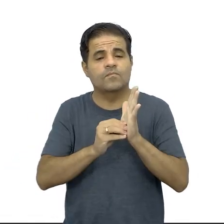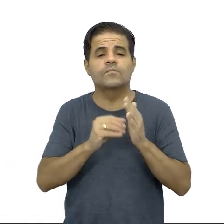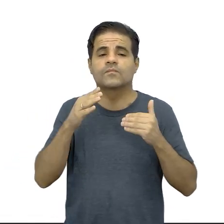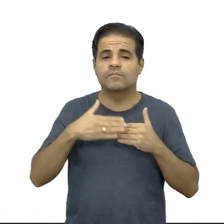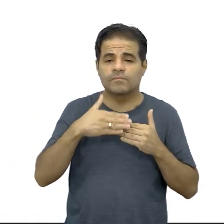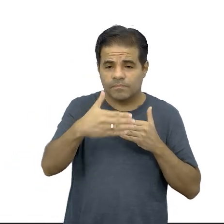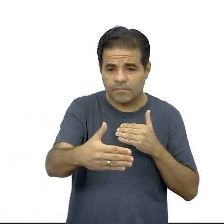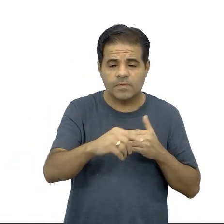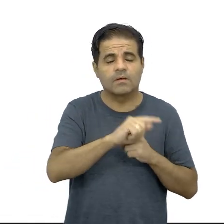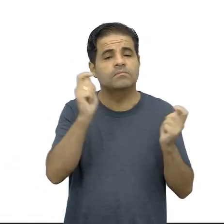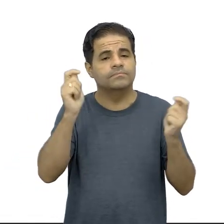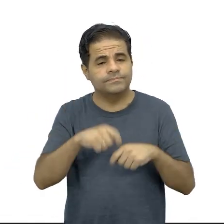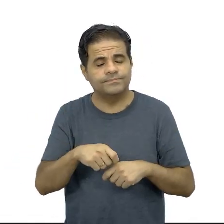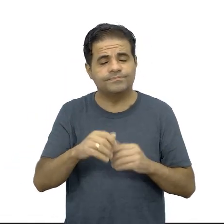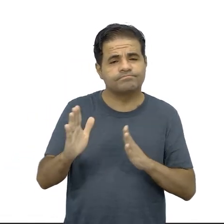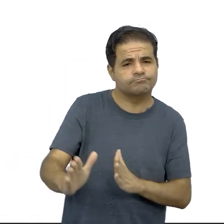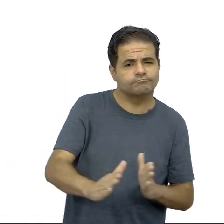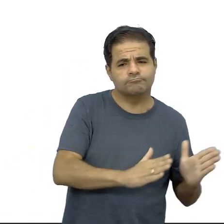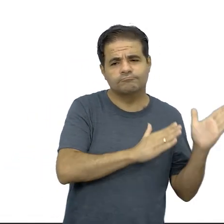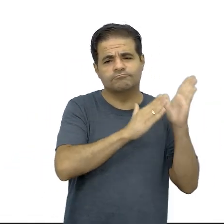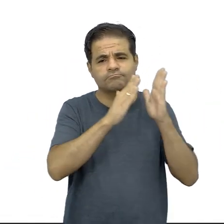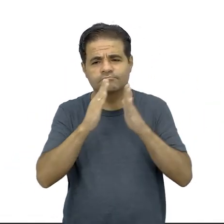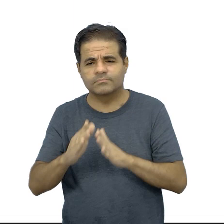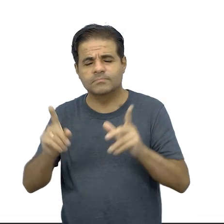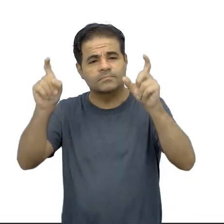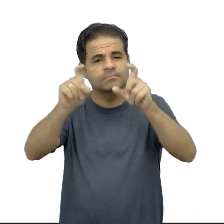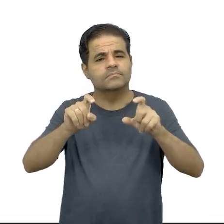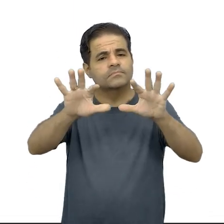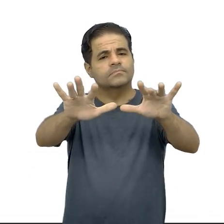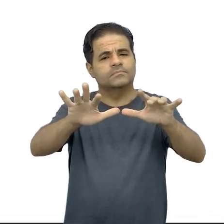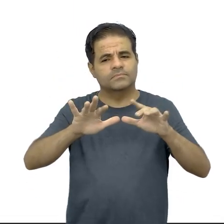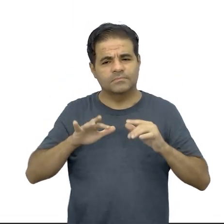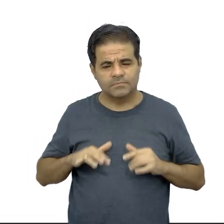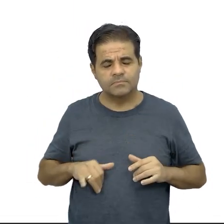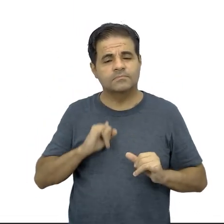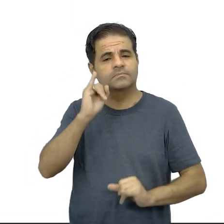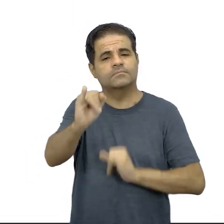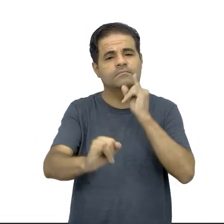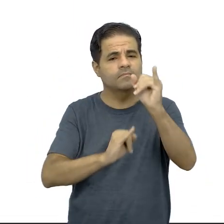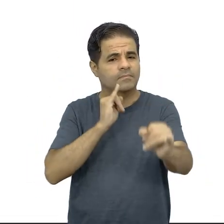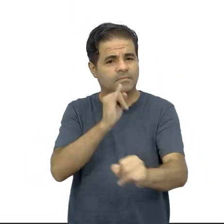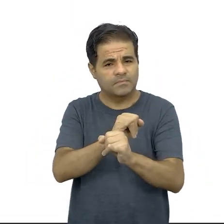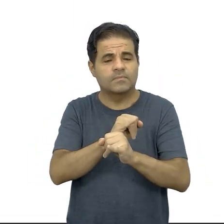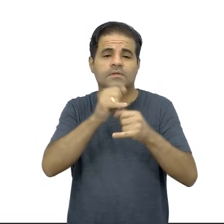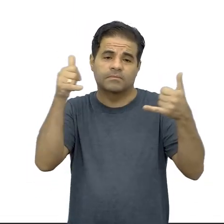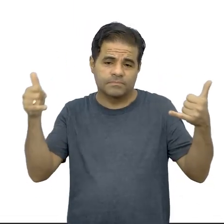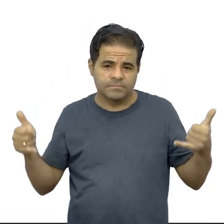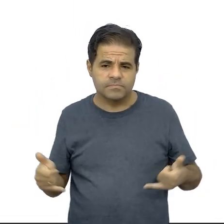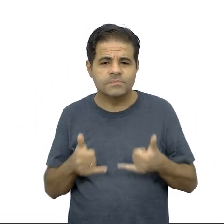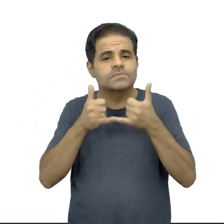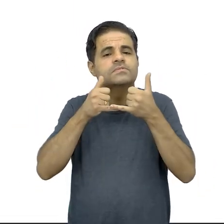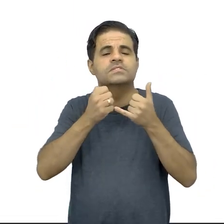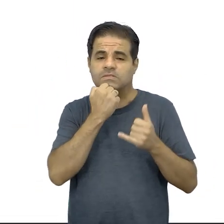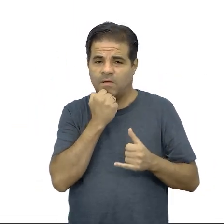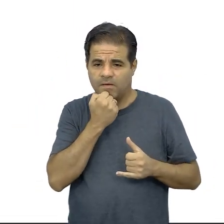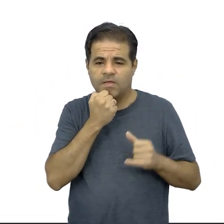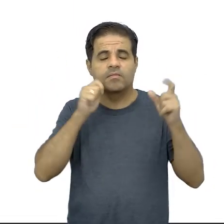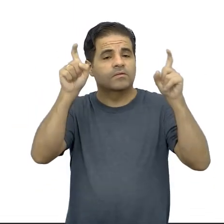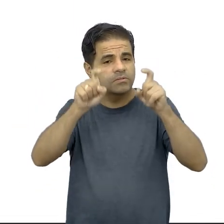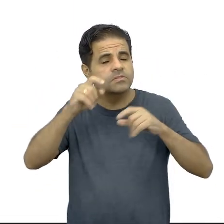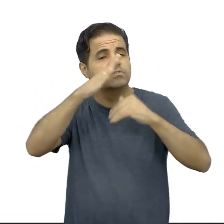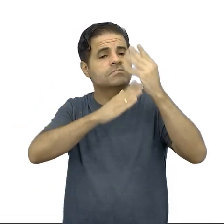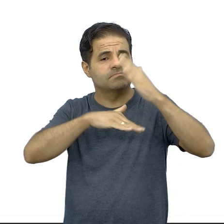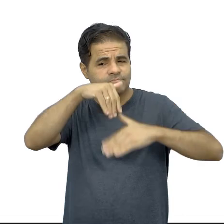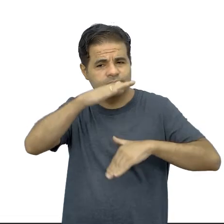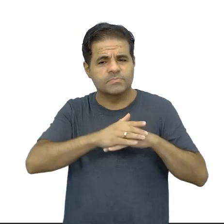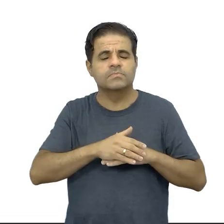sugestão que vocês favoritem em seu computador os links do formulário online Comunidade de Ciências da Natureza e dos